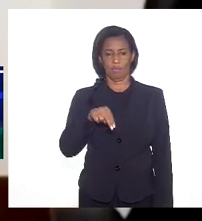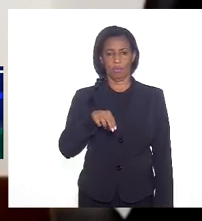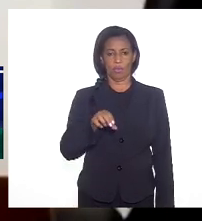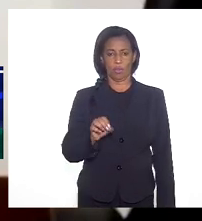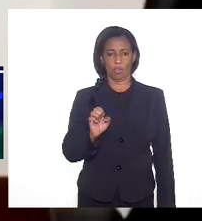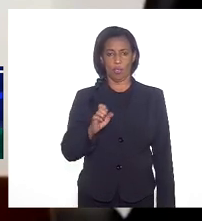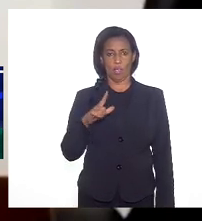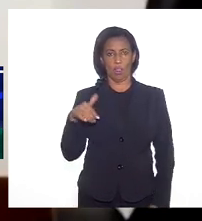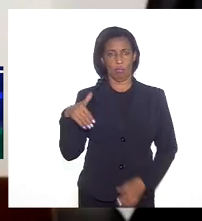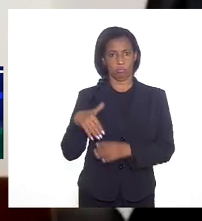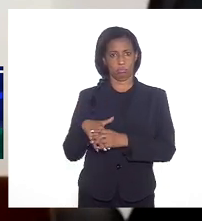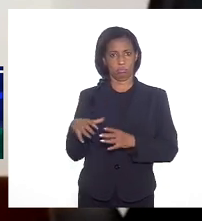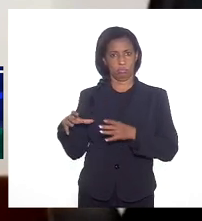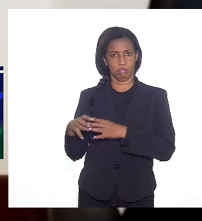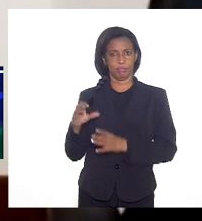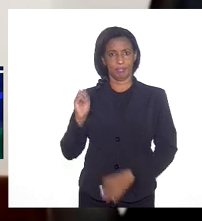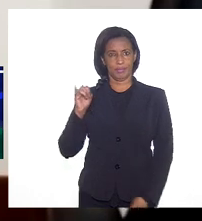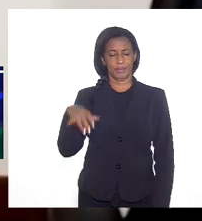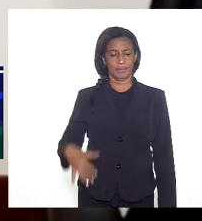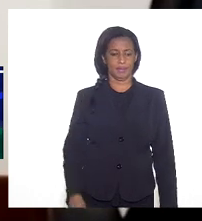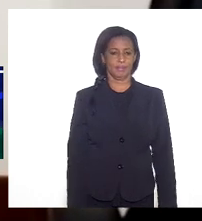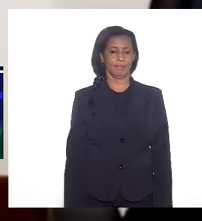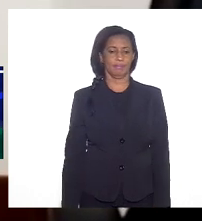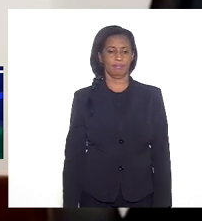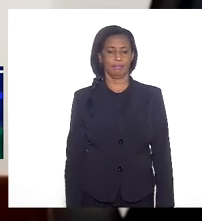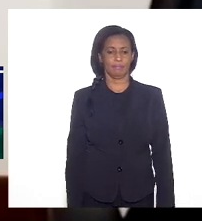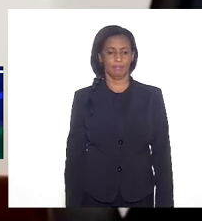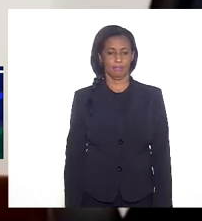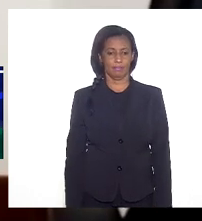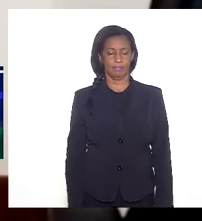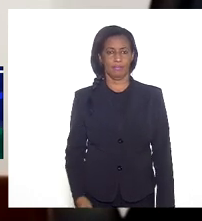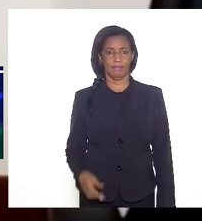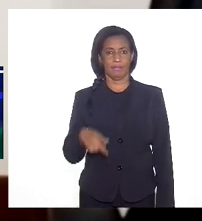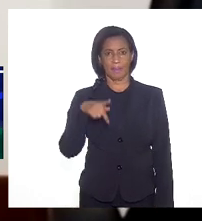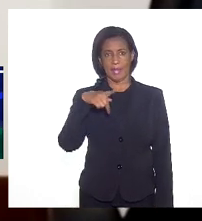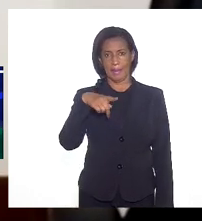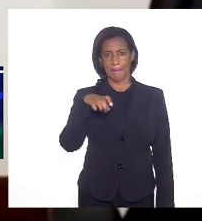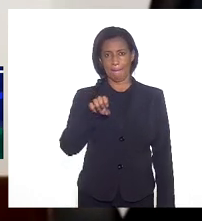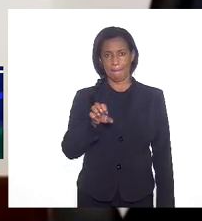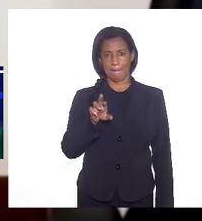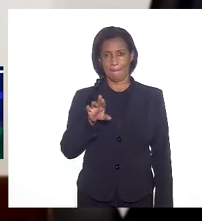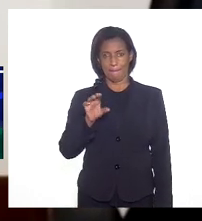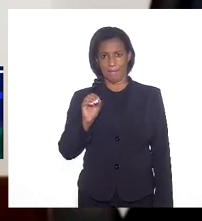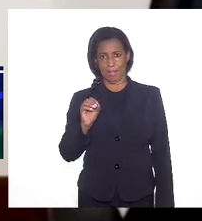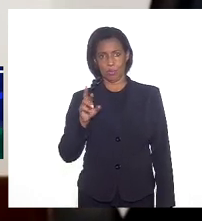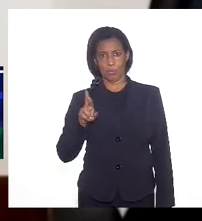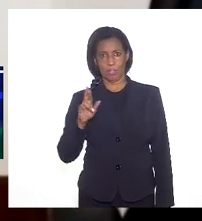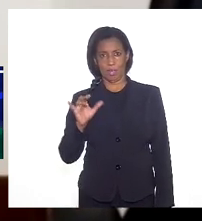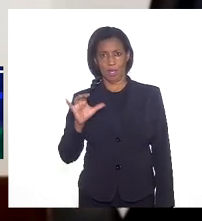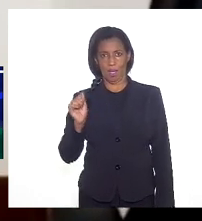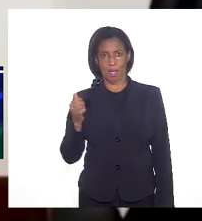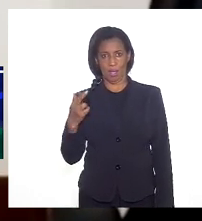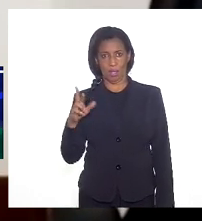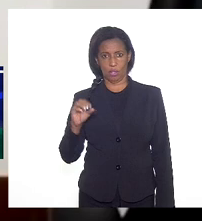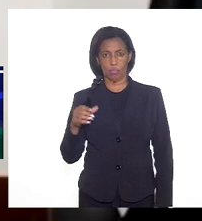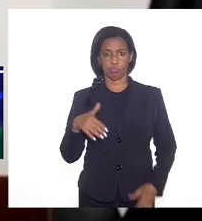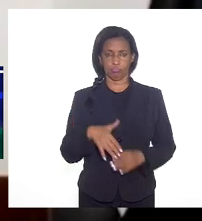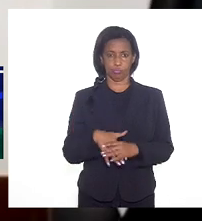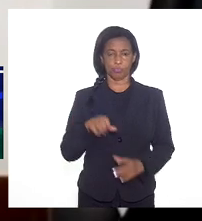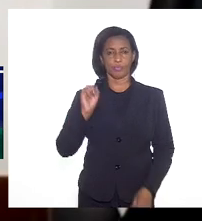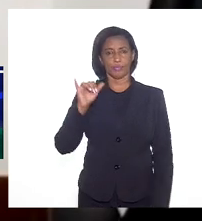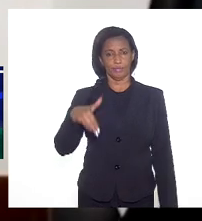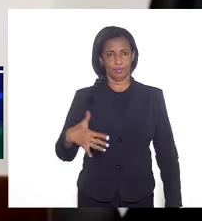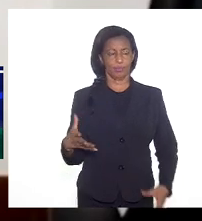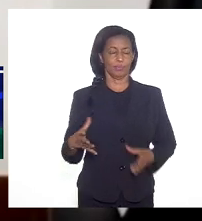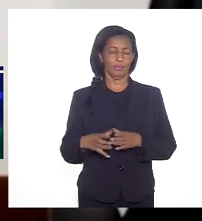Carvalho votou no grupo sim Deputado Pedro Ricardo votou sim no